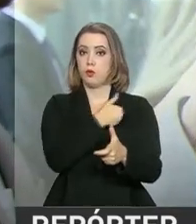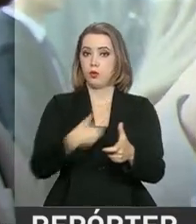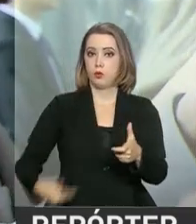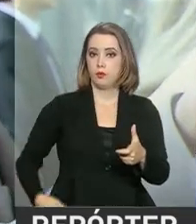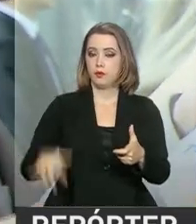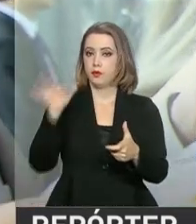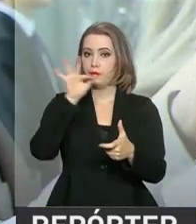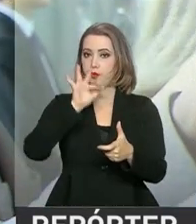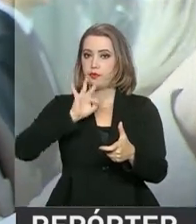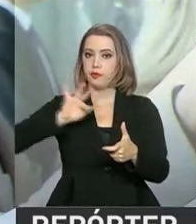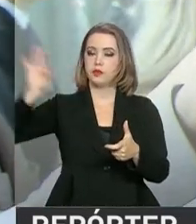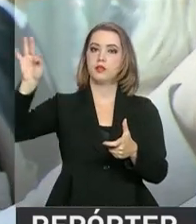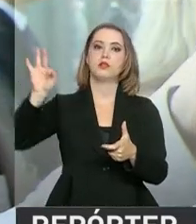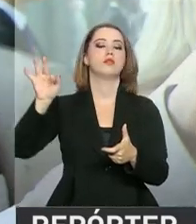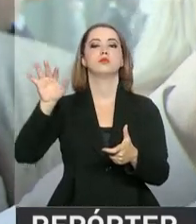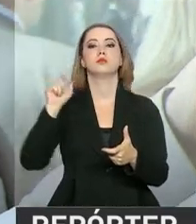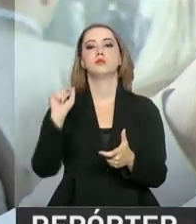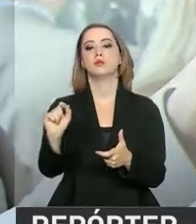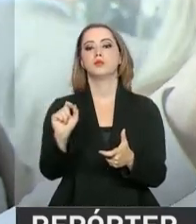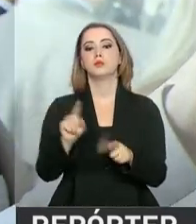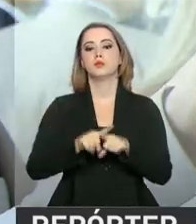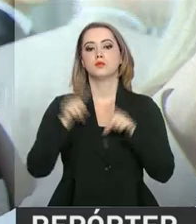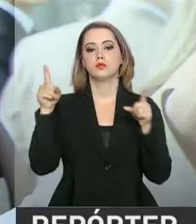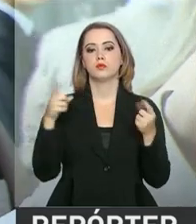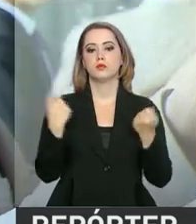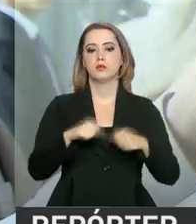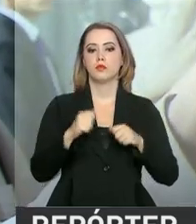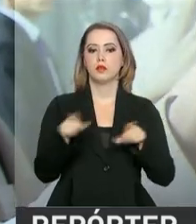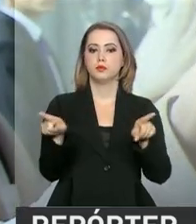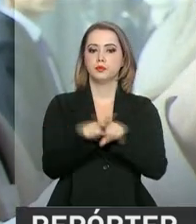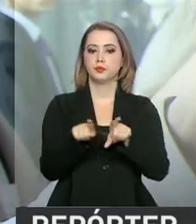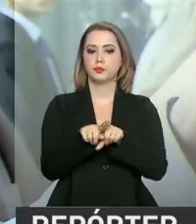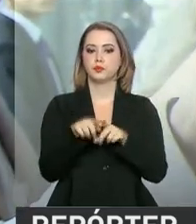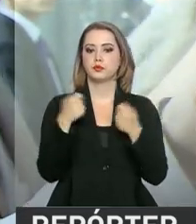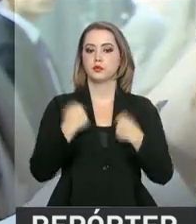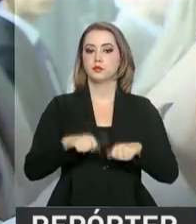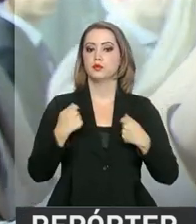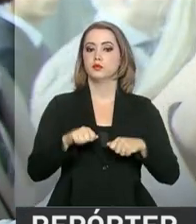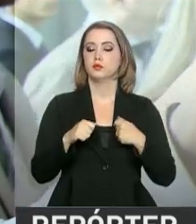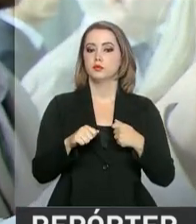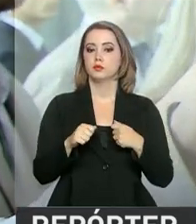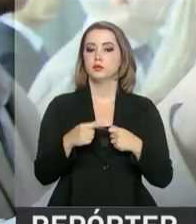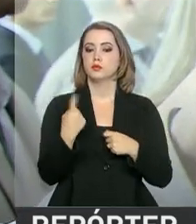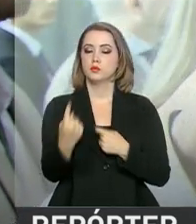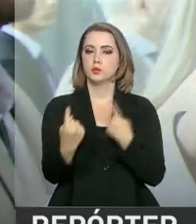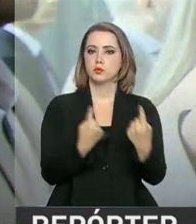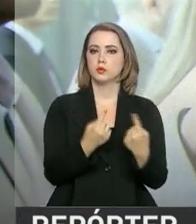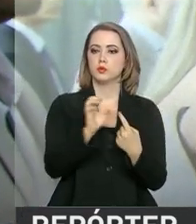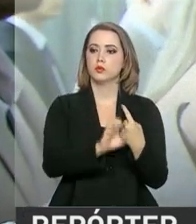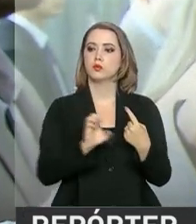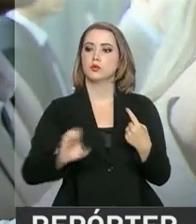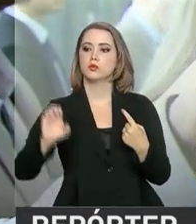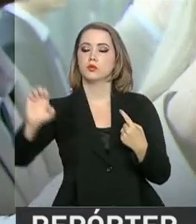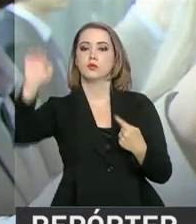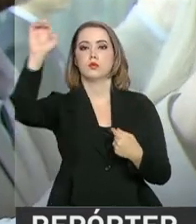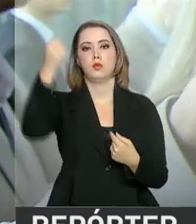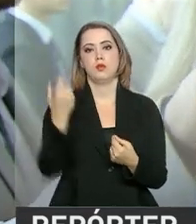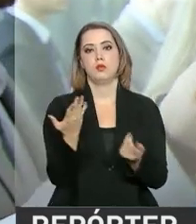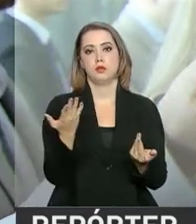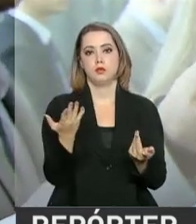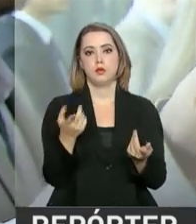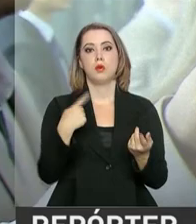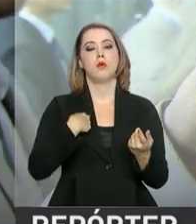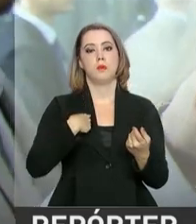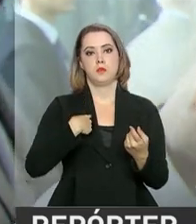ao estado que está nesse regime. Mas, por outro lado, o estado assume também uma série